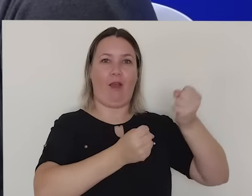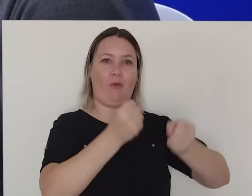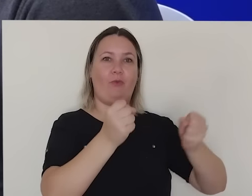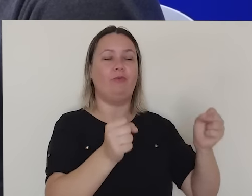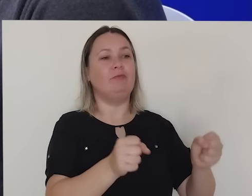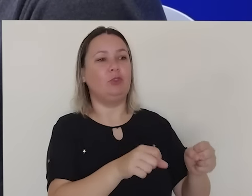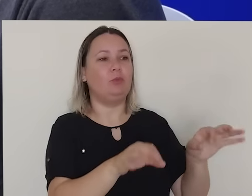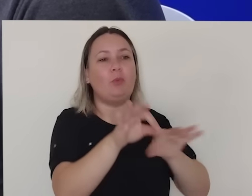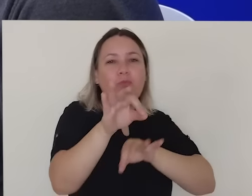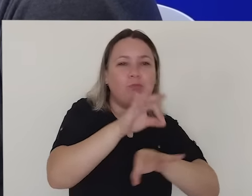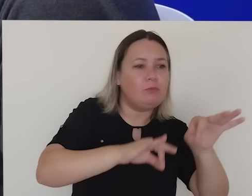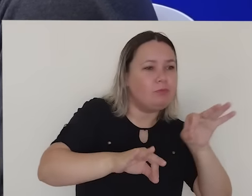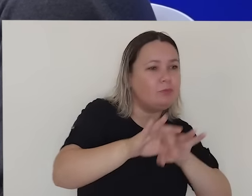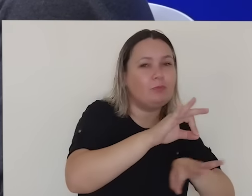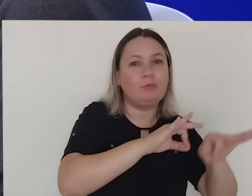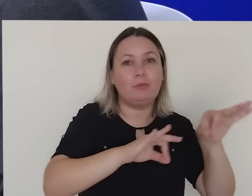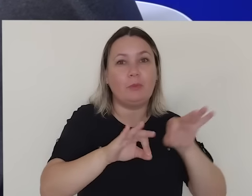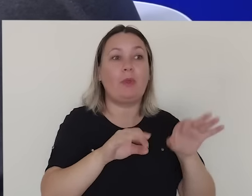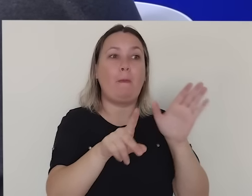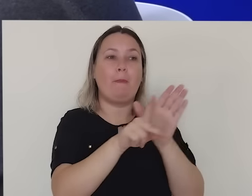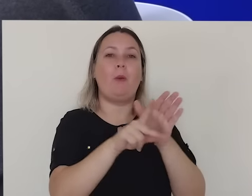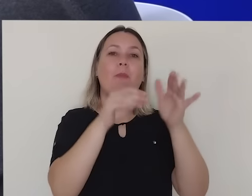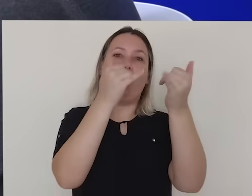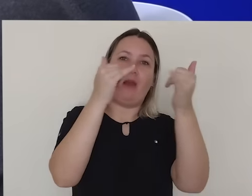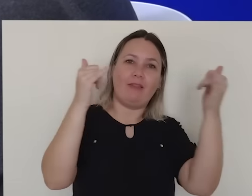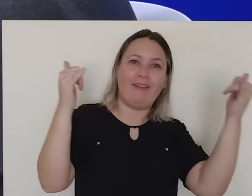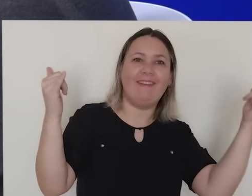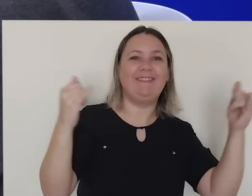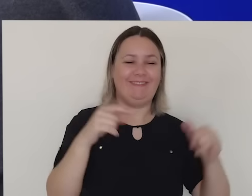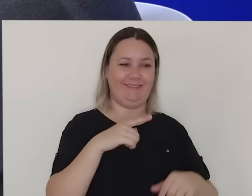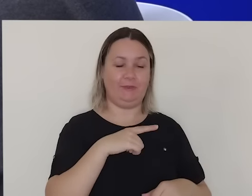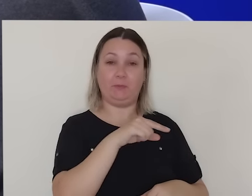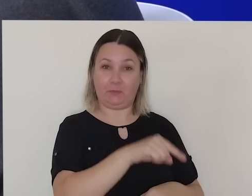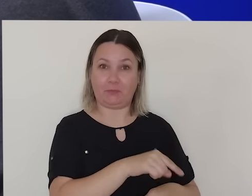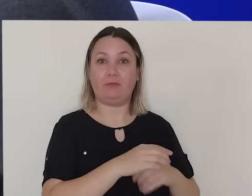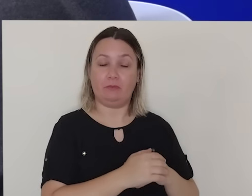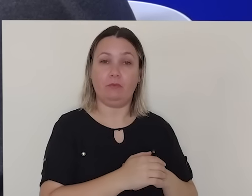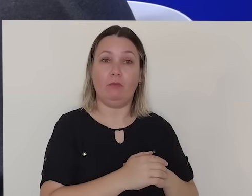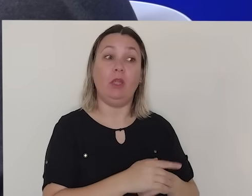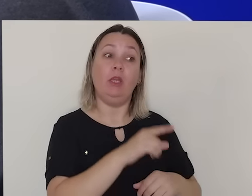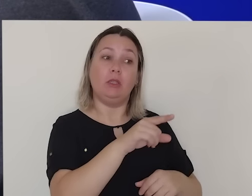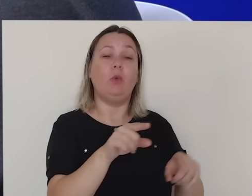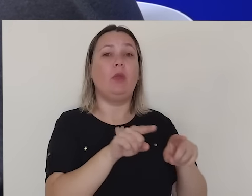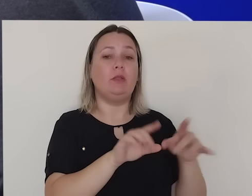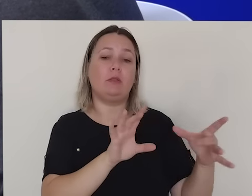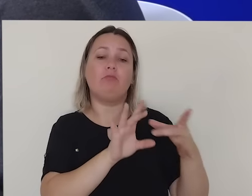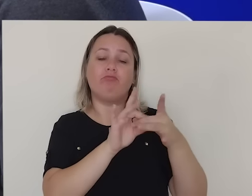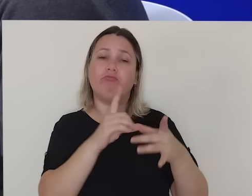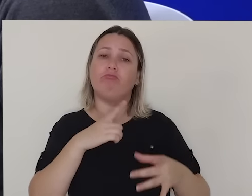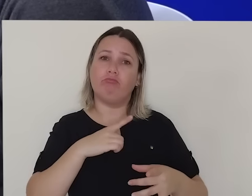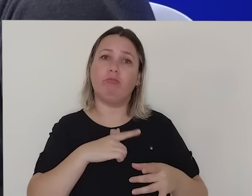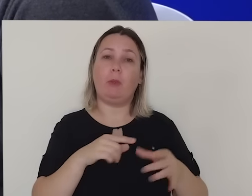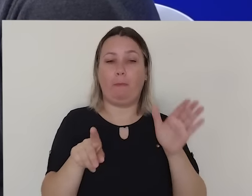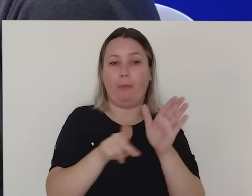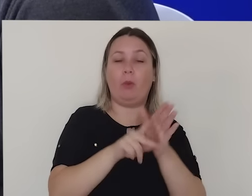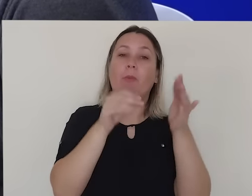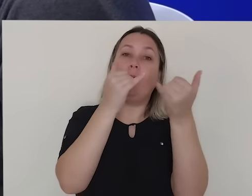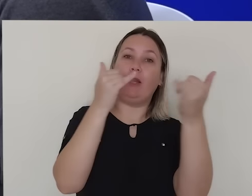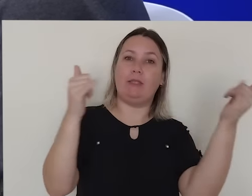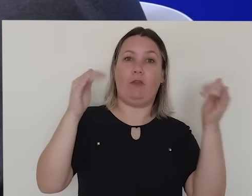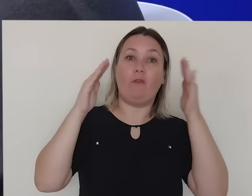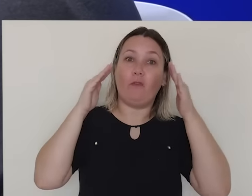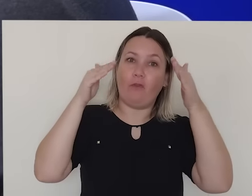todos eles muito focados e numa cadeia sustentável e todos eles Entrelaçados em relação à eletricidade né Então a